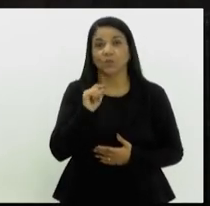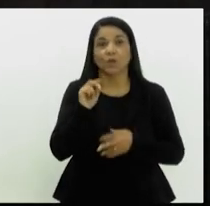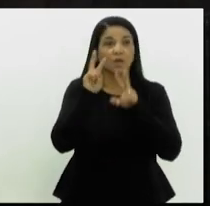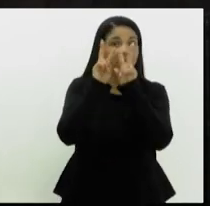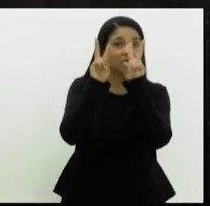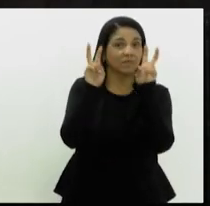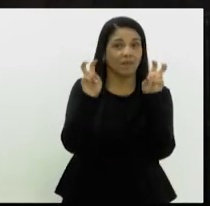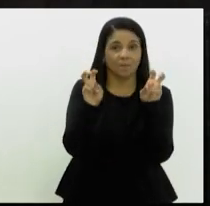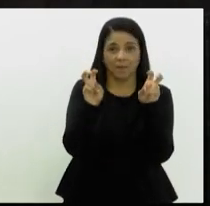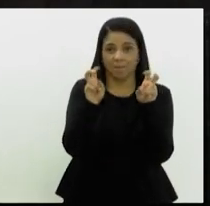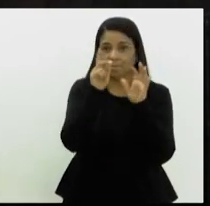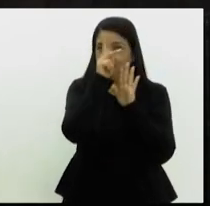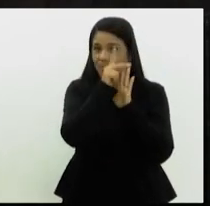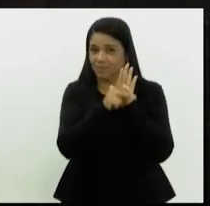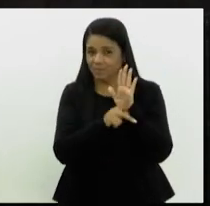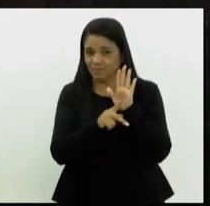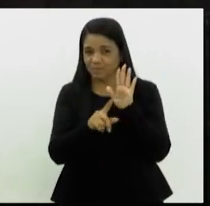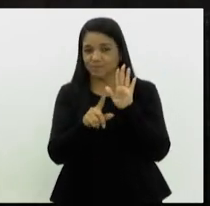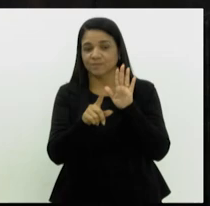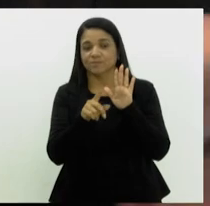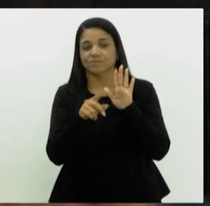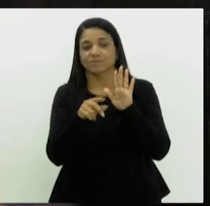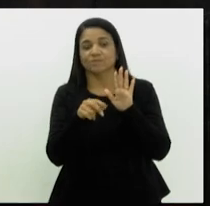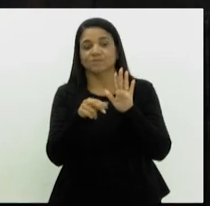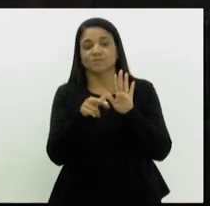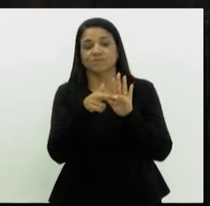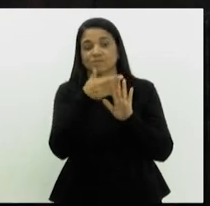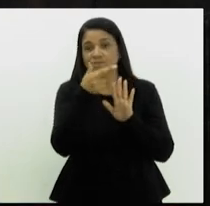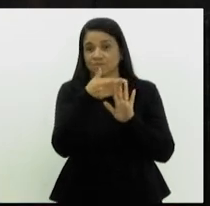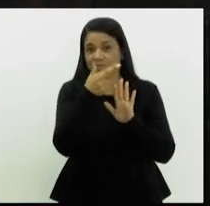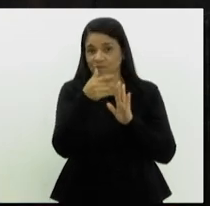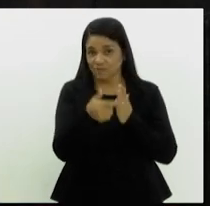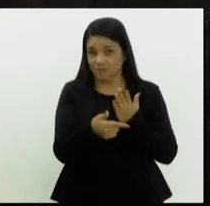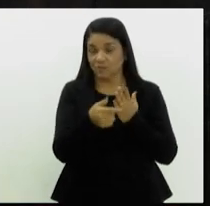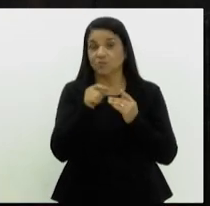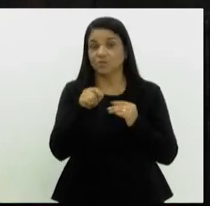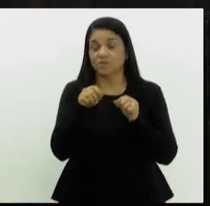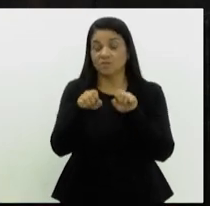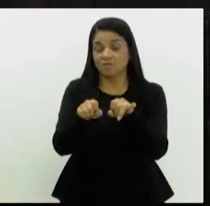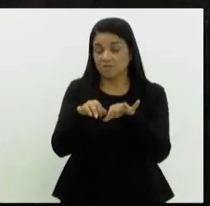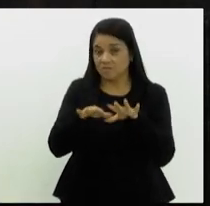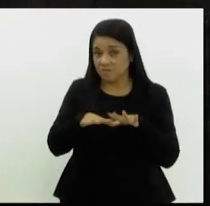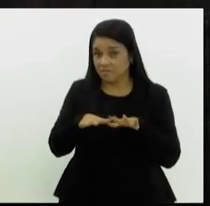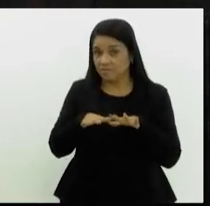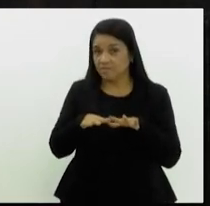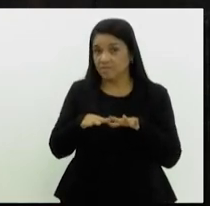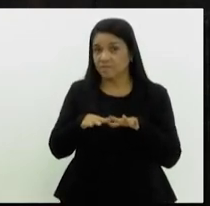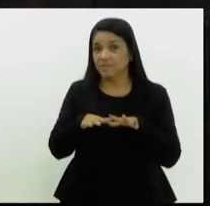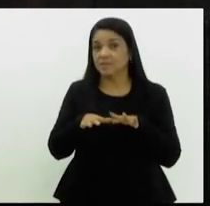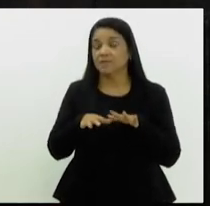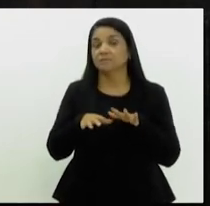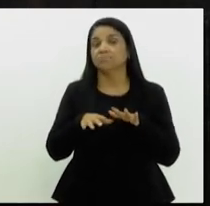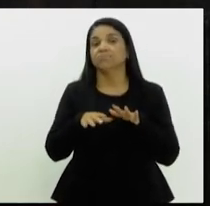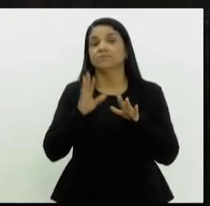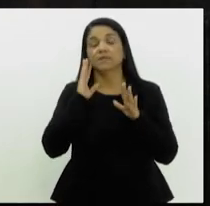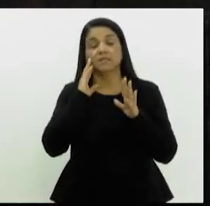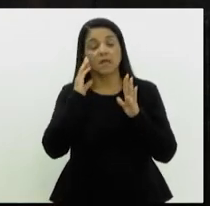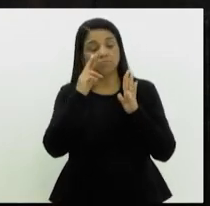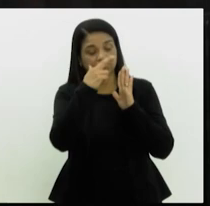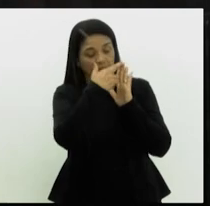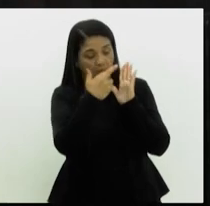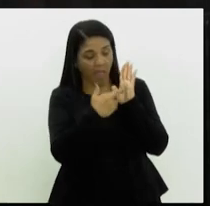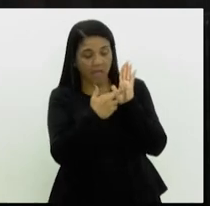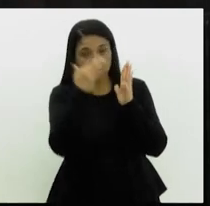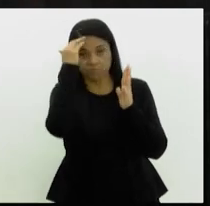nada menos do que a Assembleia Legislativa tem que estar também sobre a régide da lei e da